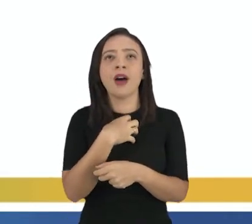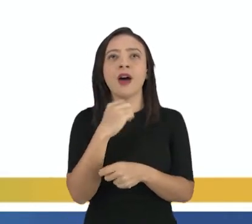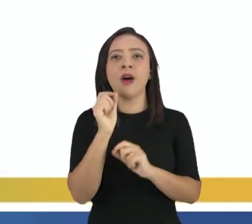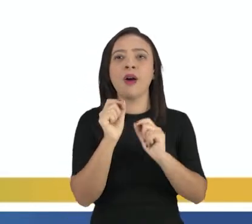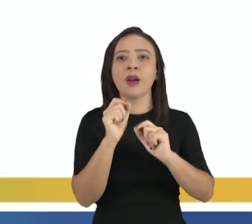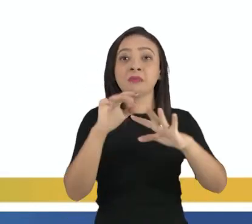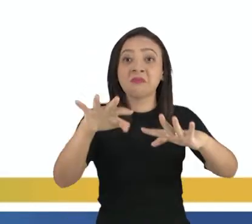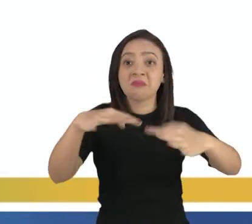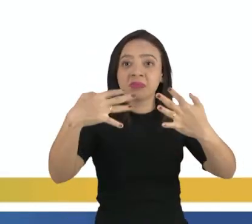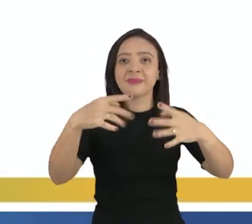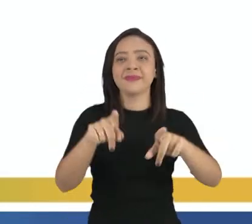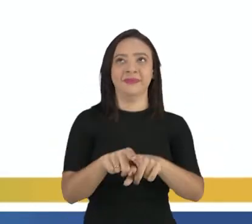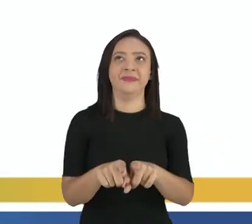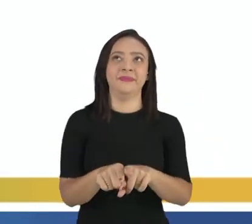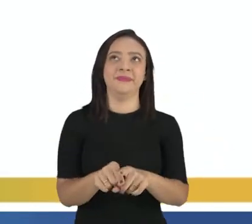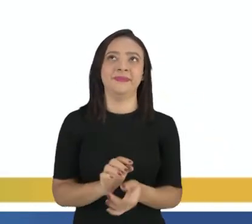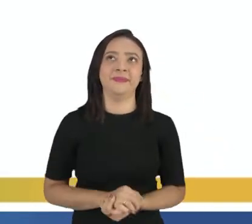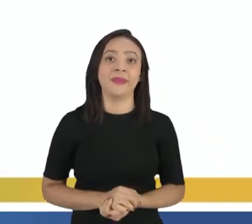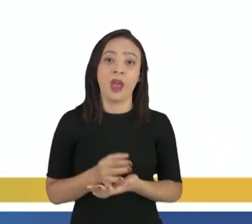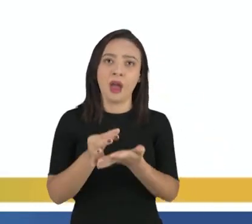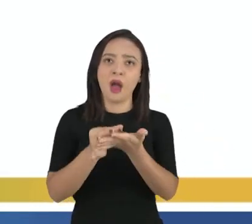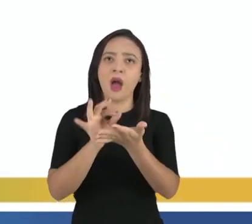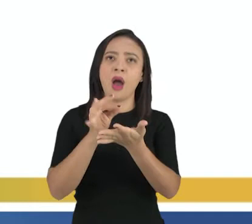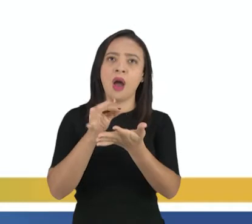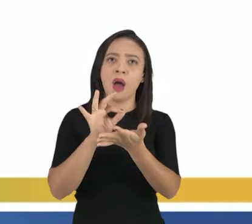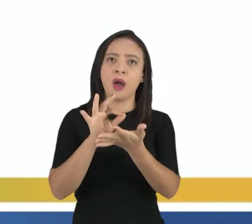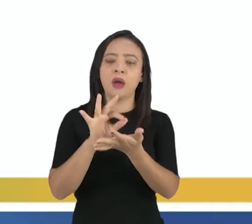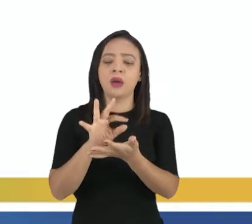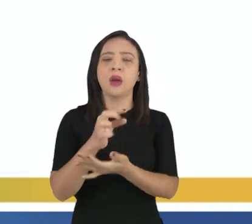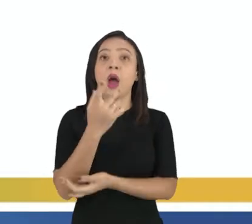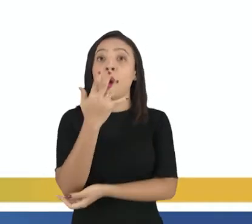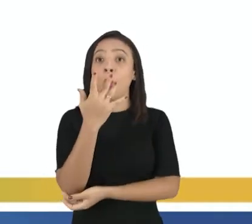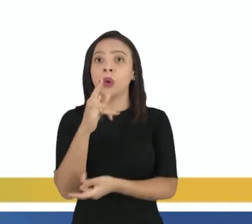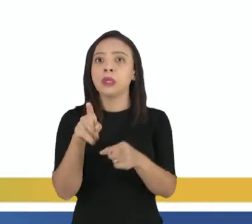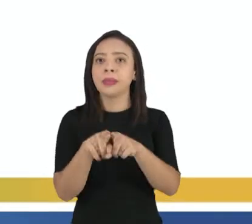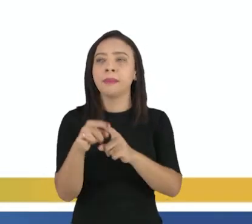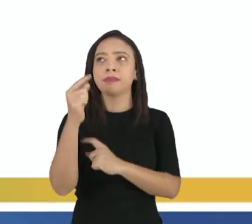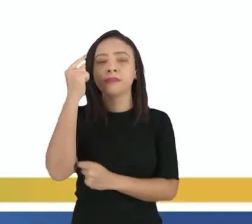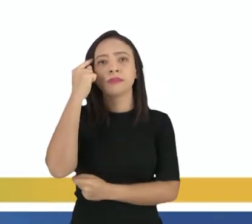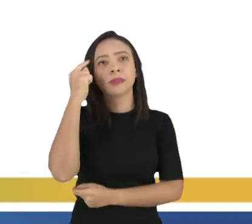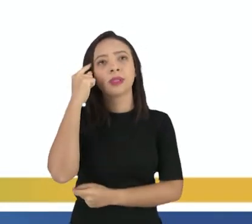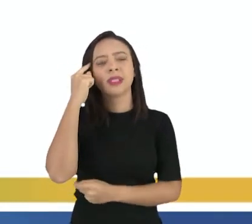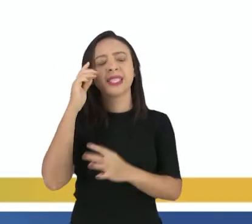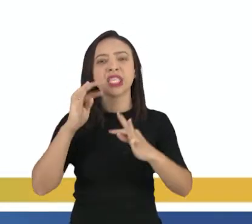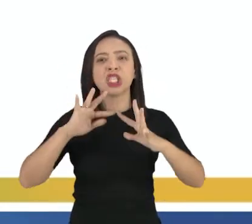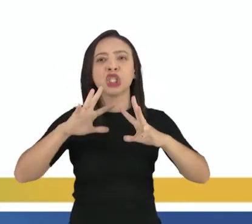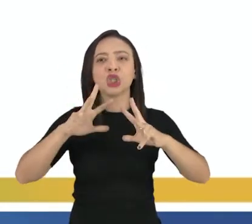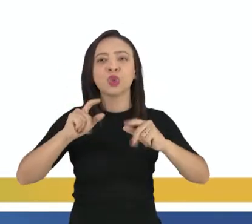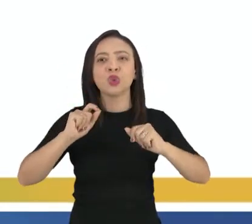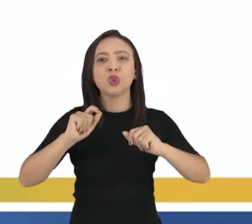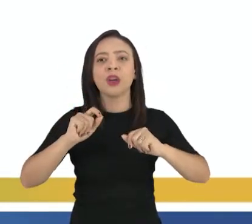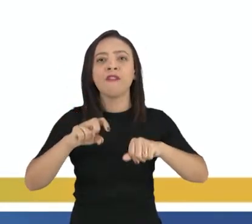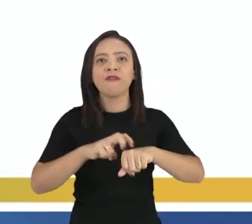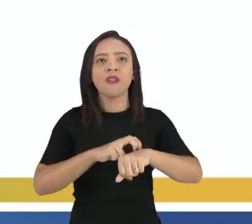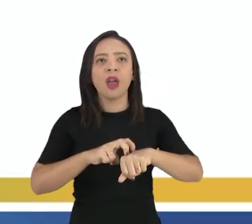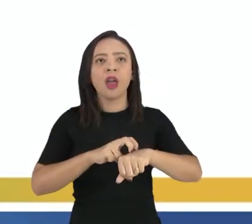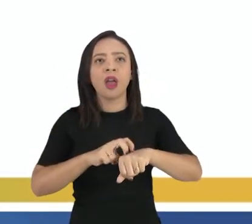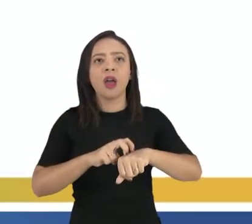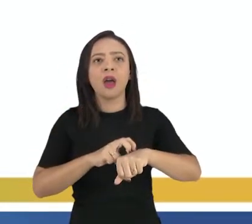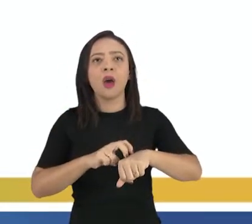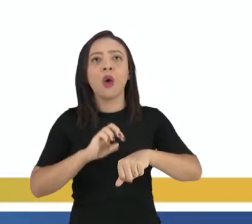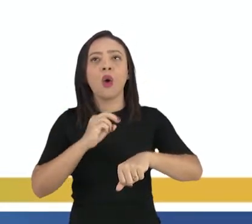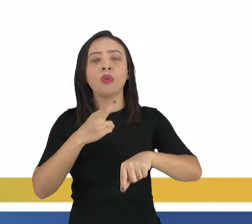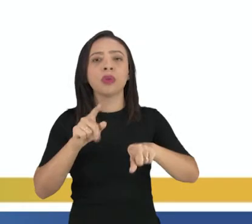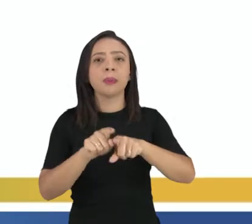esse chamamento. Olha o café, olha a cor. Imaginemos que tudo fosse verde ou que tudo